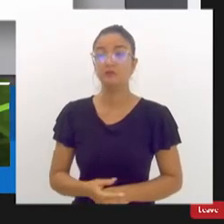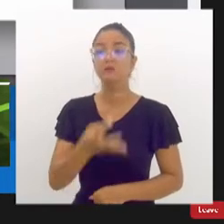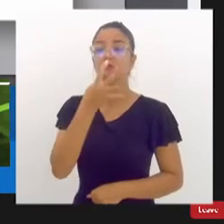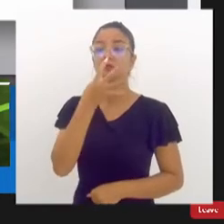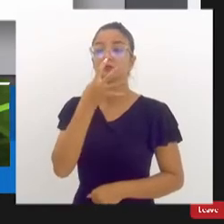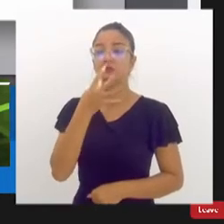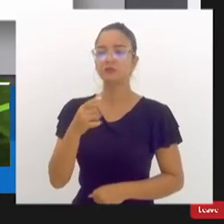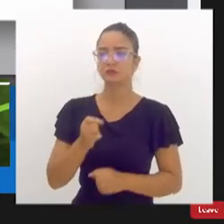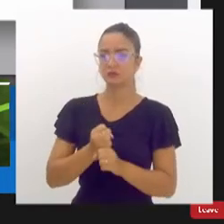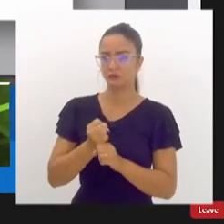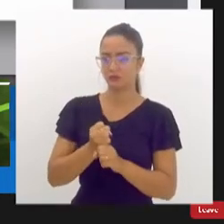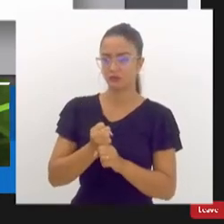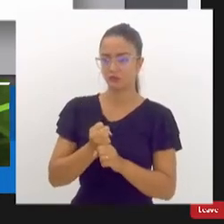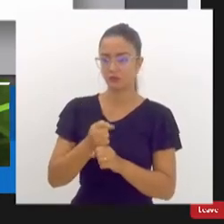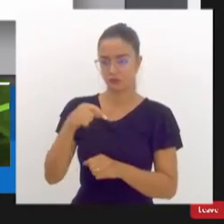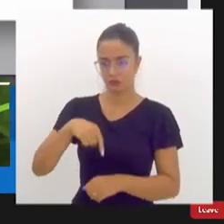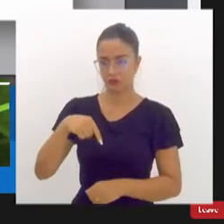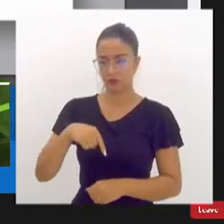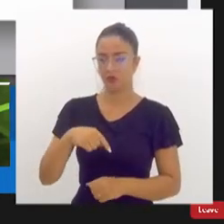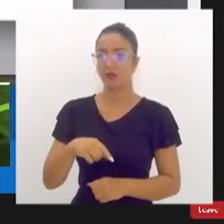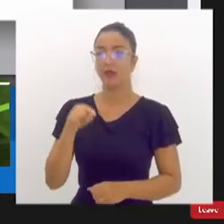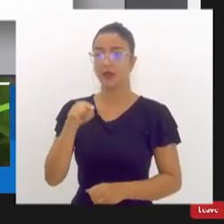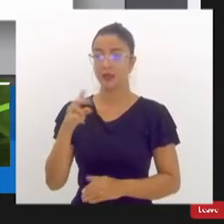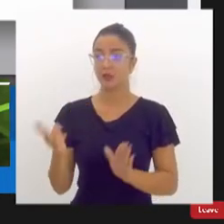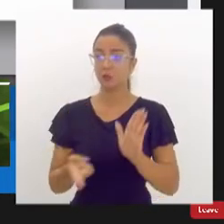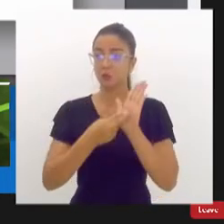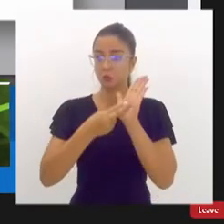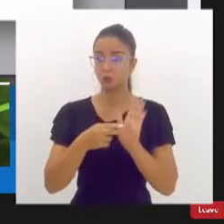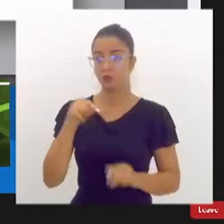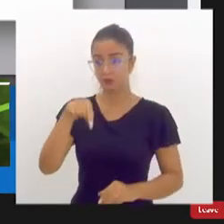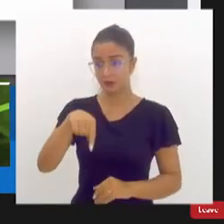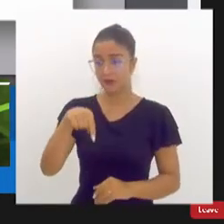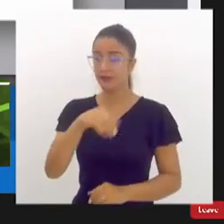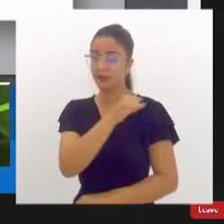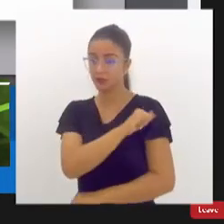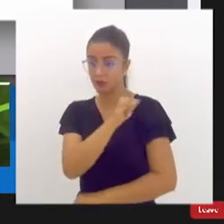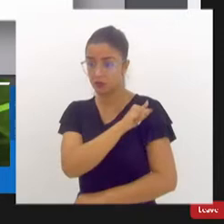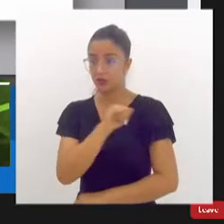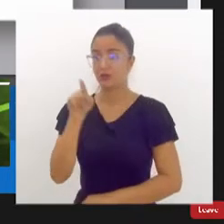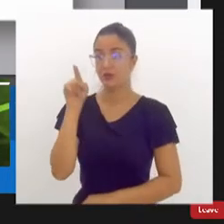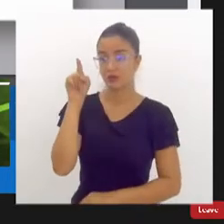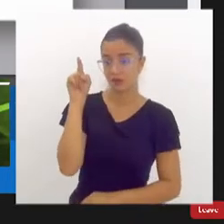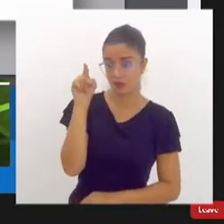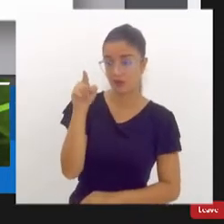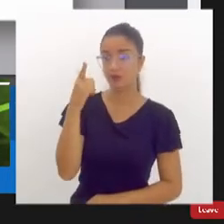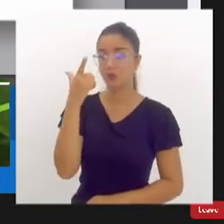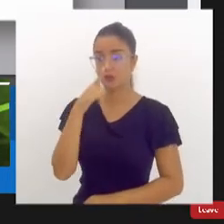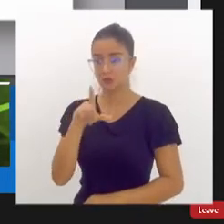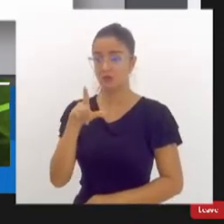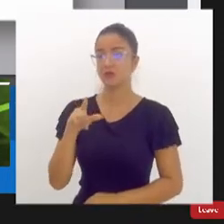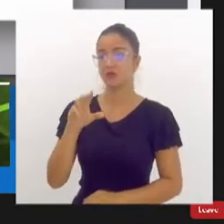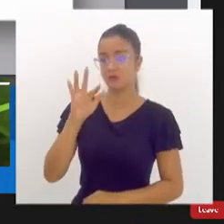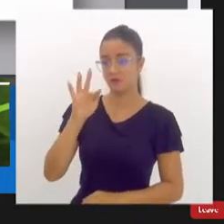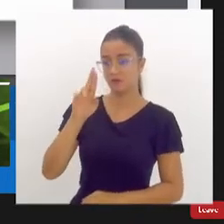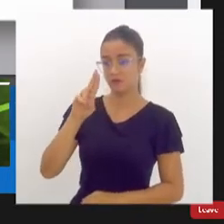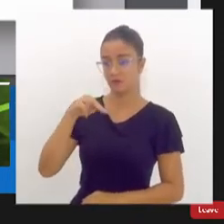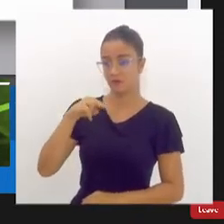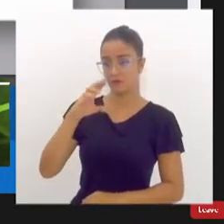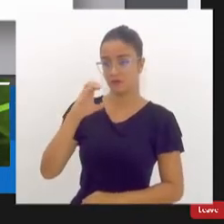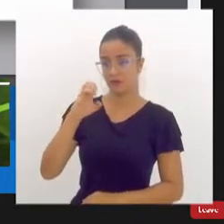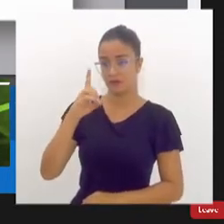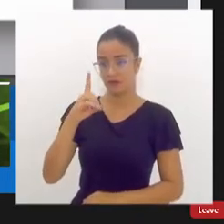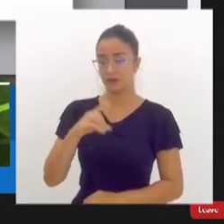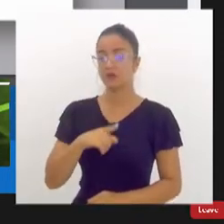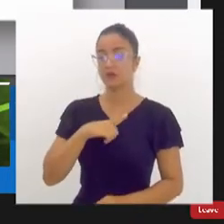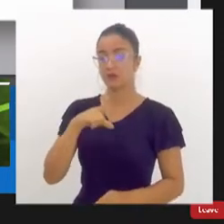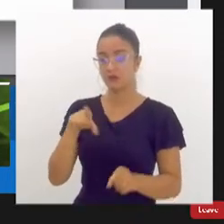foi ele ter assumido o Rio de Janeiro, hoje está à frente da presidência do Fonsed, e o presidente do